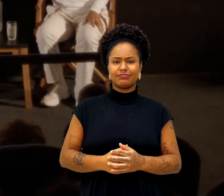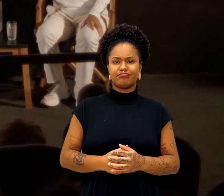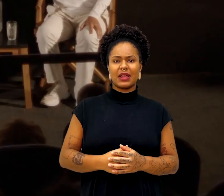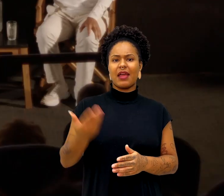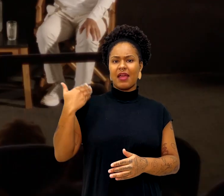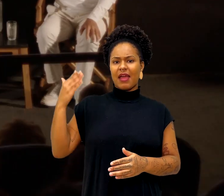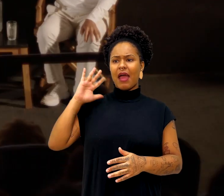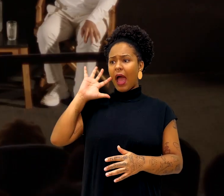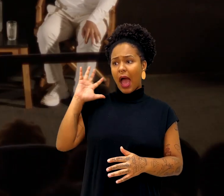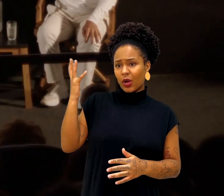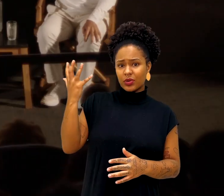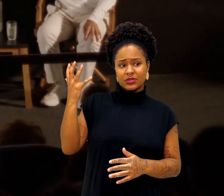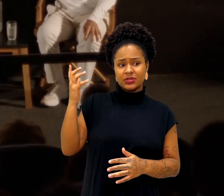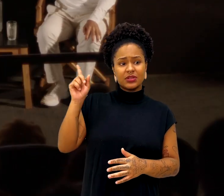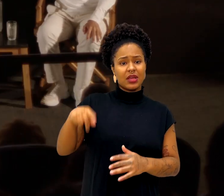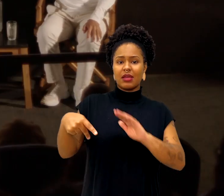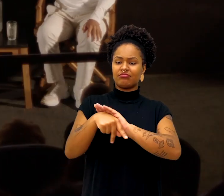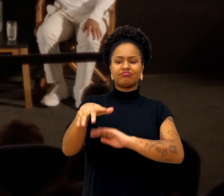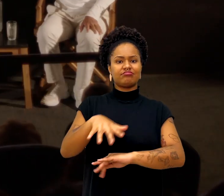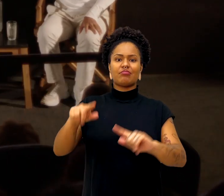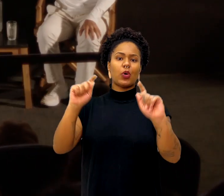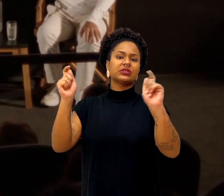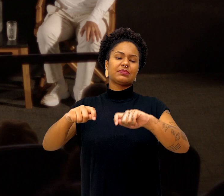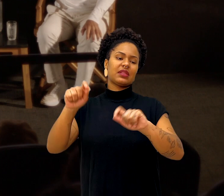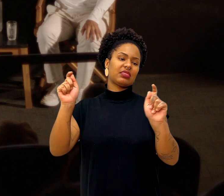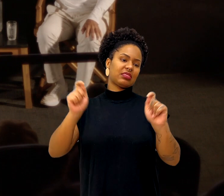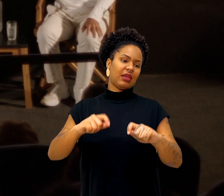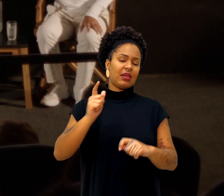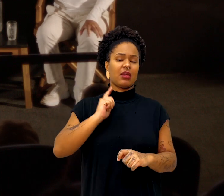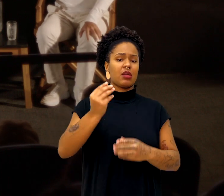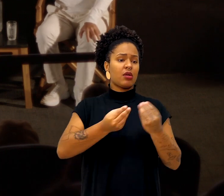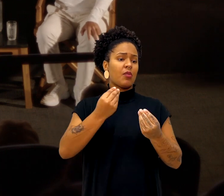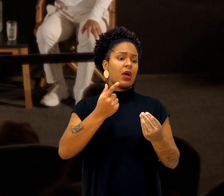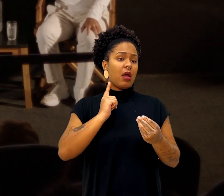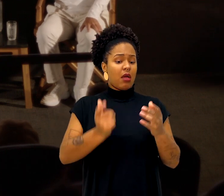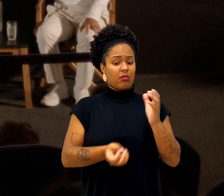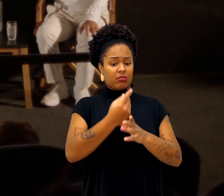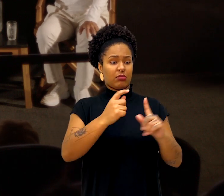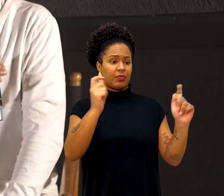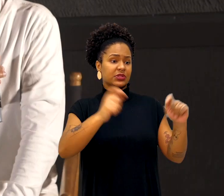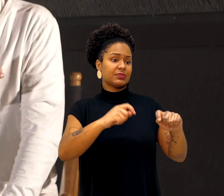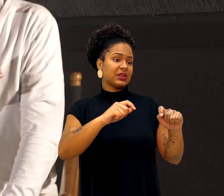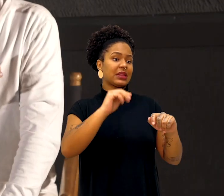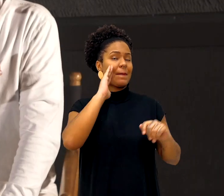O que acontecer está no campo das possibilidades. Nós estamos construindo uma grande possibilidade de